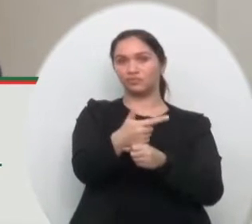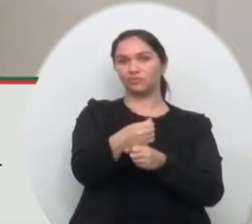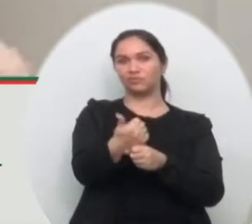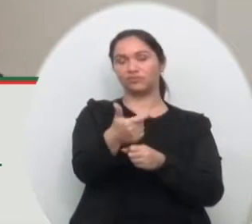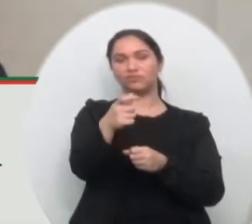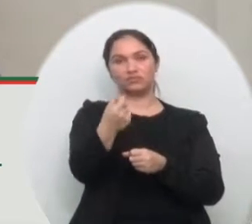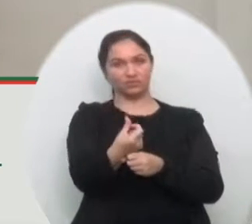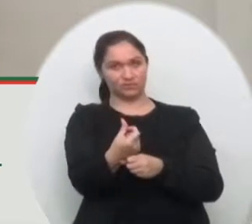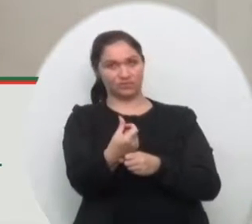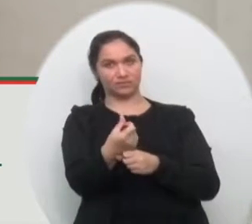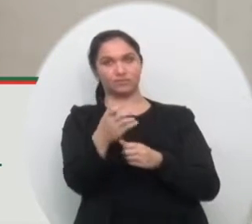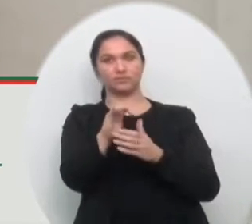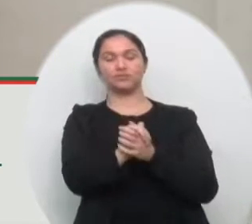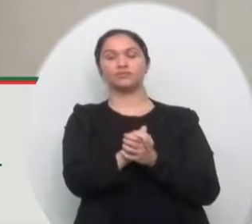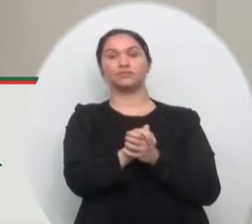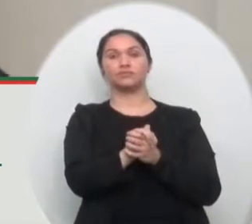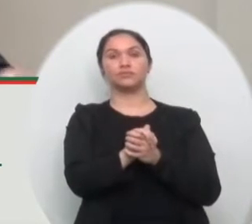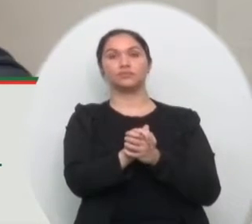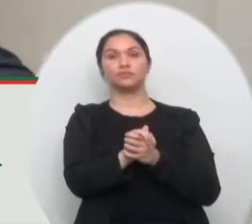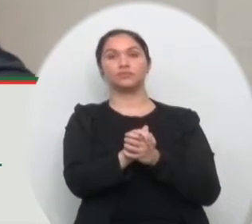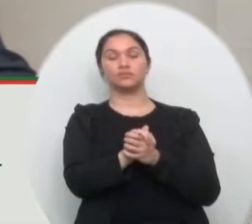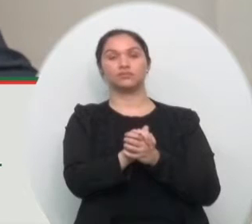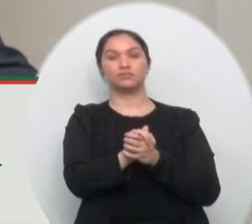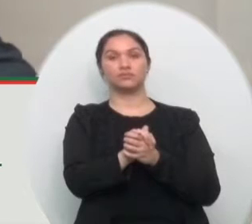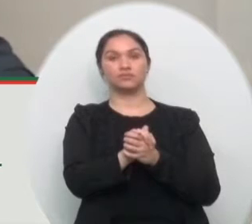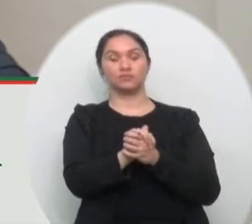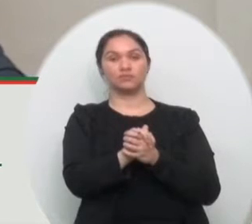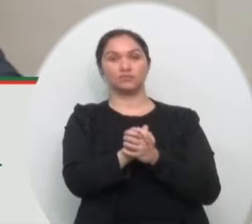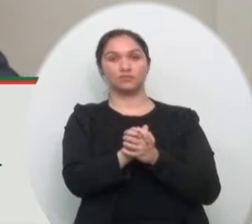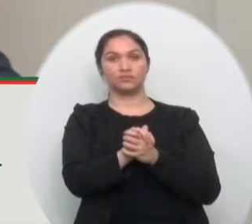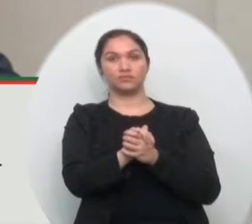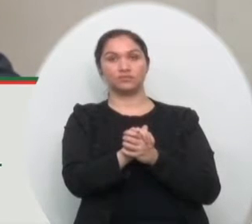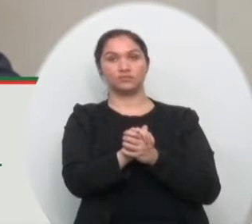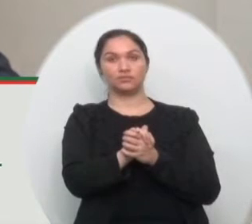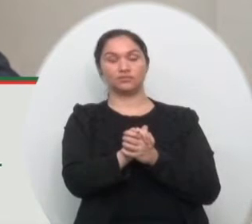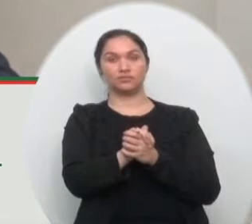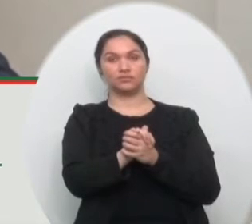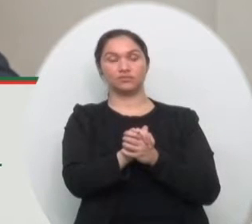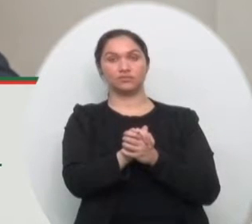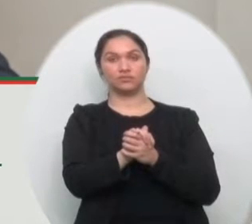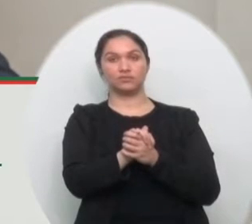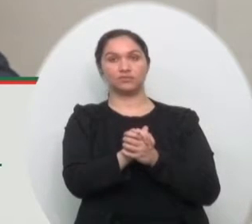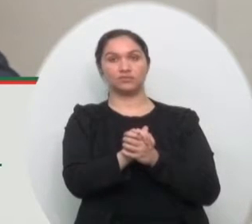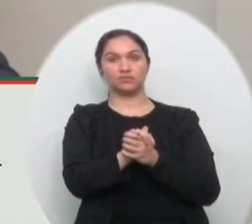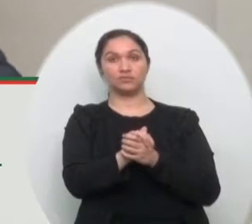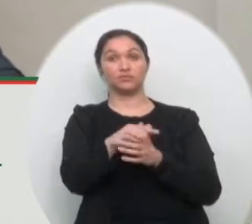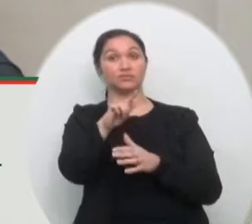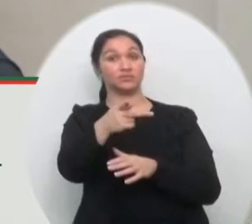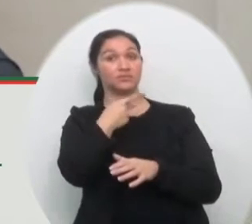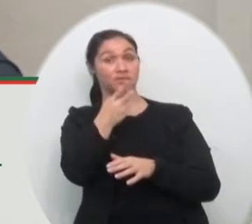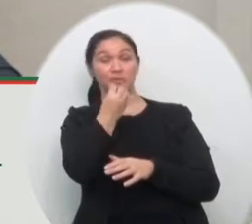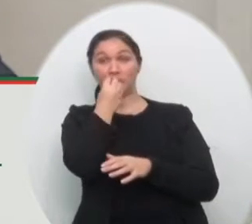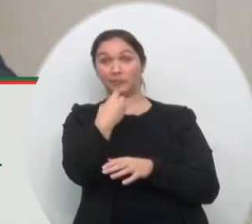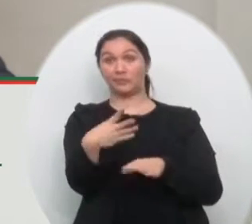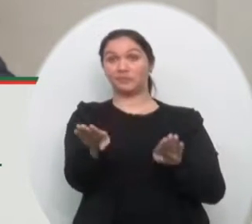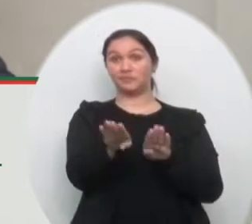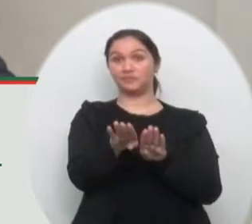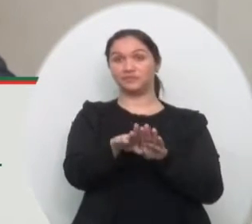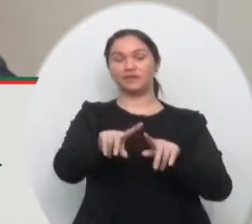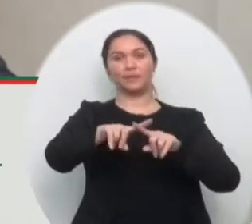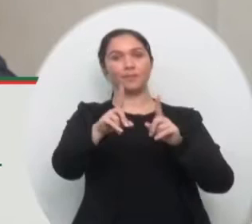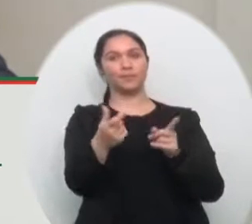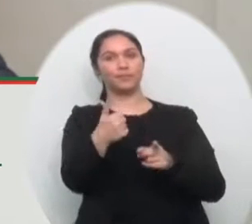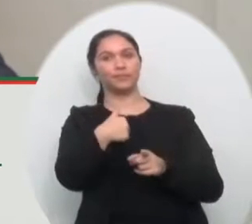orador dos homenageados e proferisse uma excelente oratória naquele dia. Mas eu já lhe